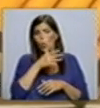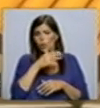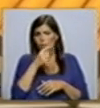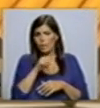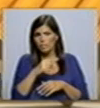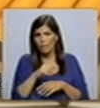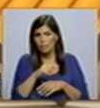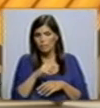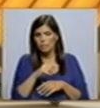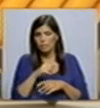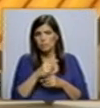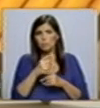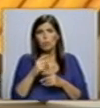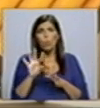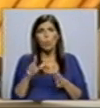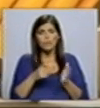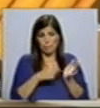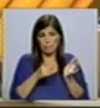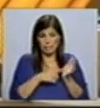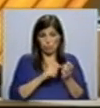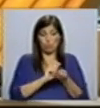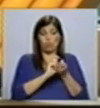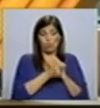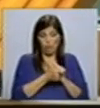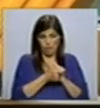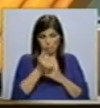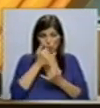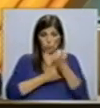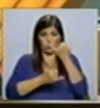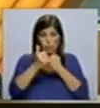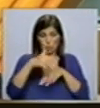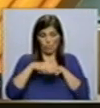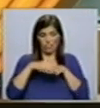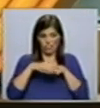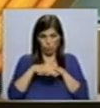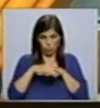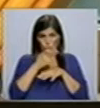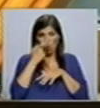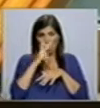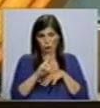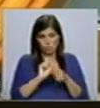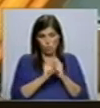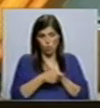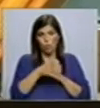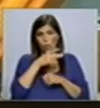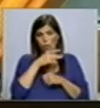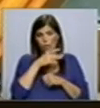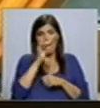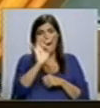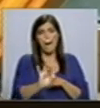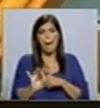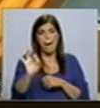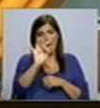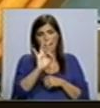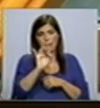que, quando é preciso mudar este filtro de ar, ele muda de cor. Ele passa daquele amarelo, daquele